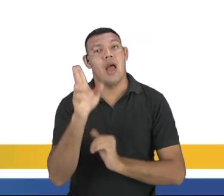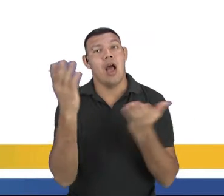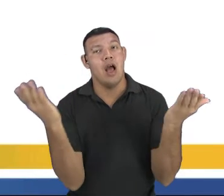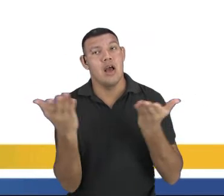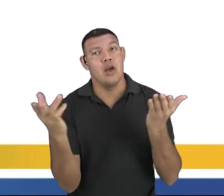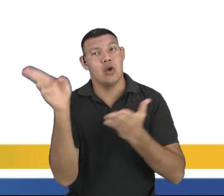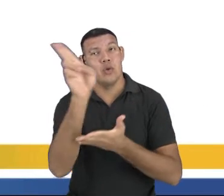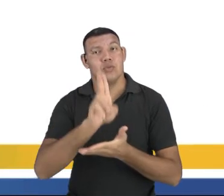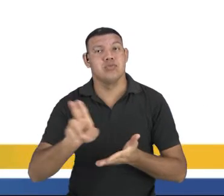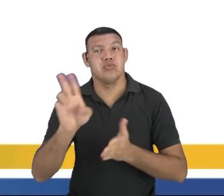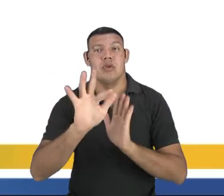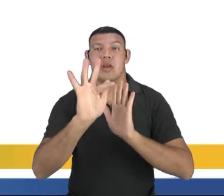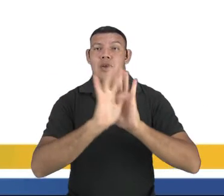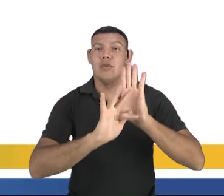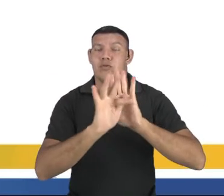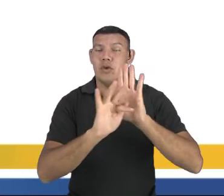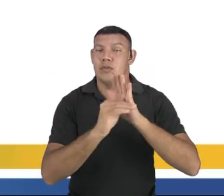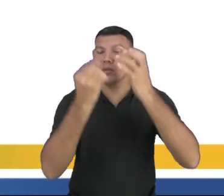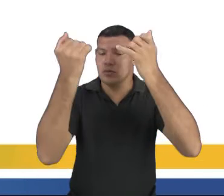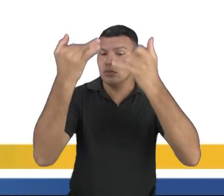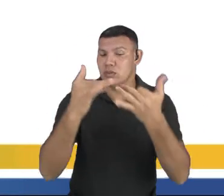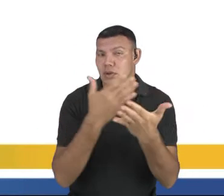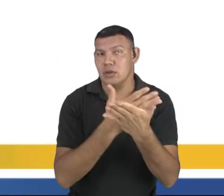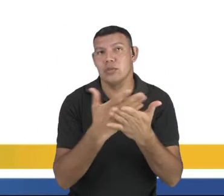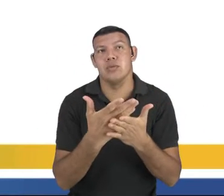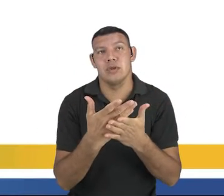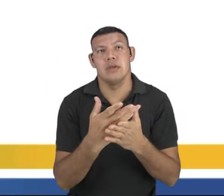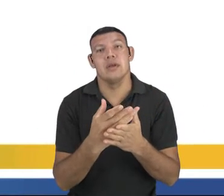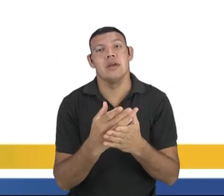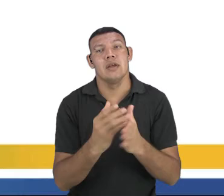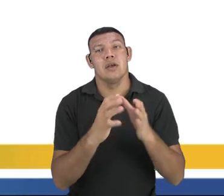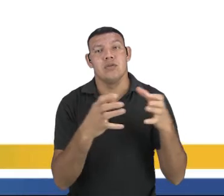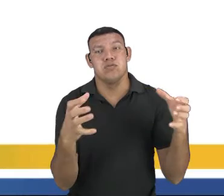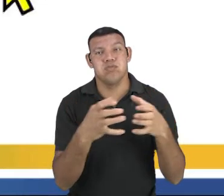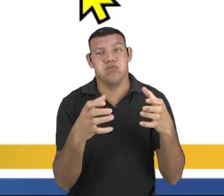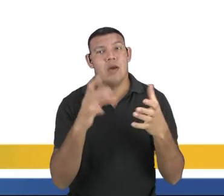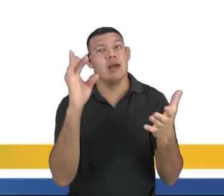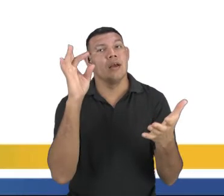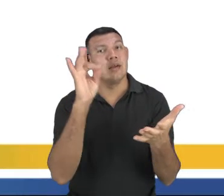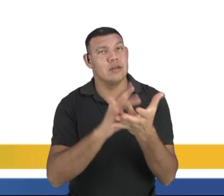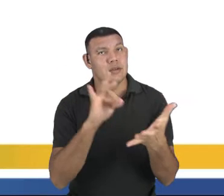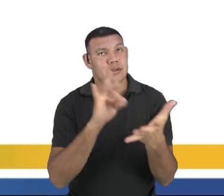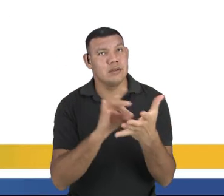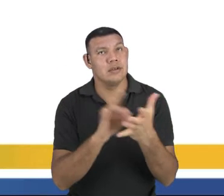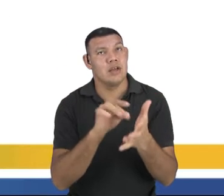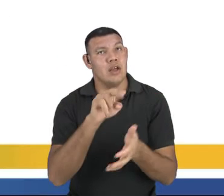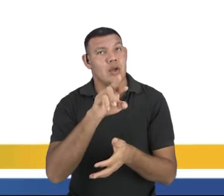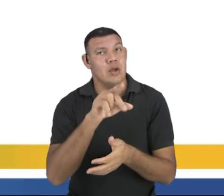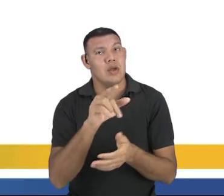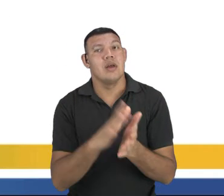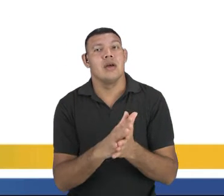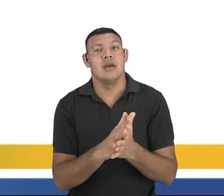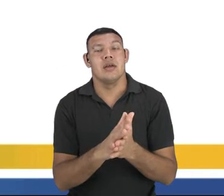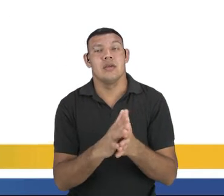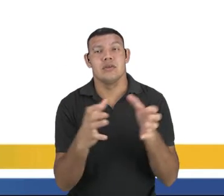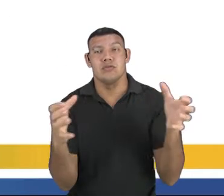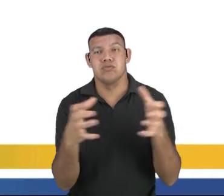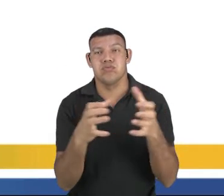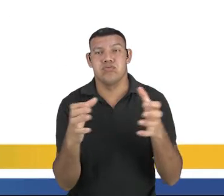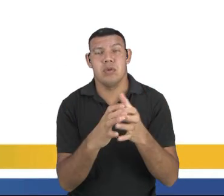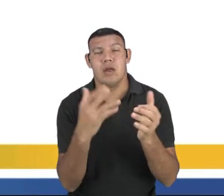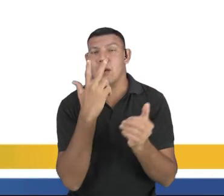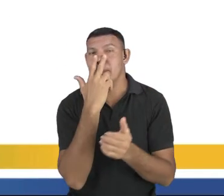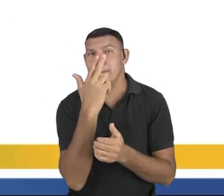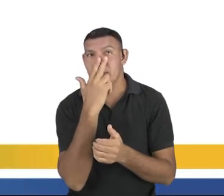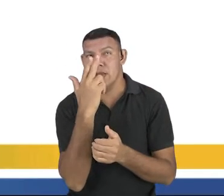utilizar a forma que nós vimos lá no começo, ó. A dilatação real é a dilatação aparente, que é essa parte aqui, mais a dilatação, que